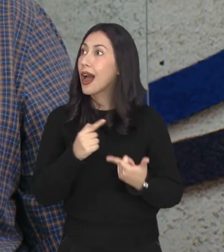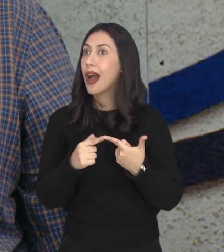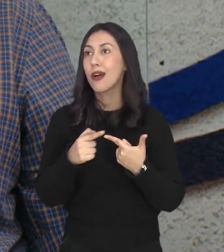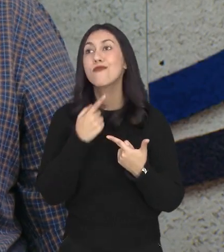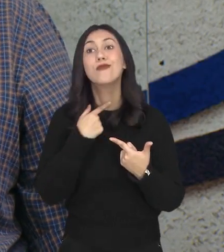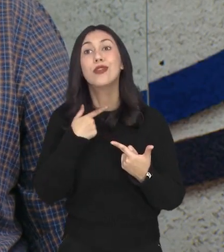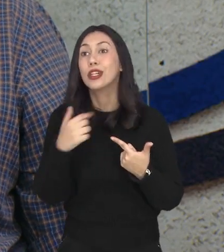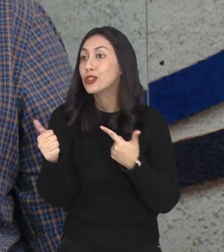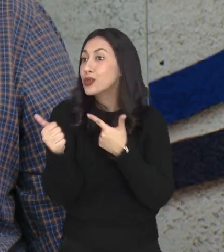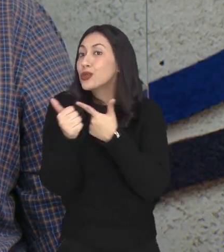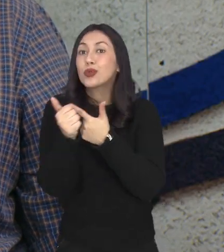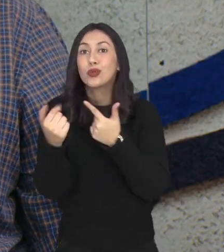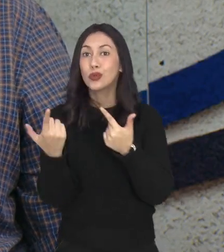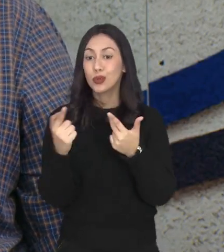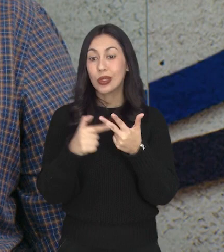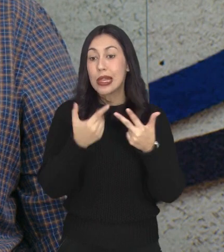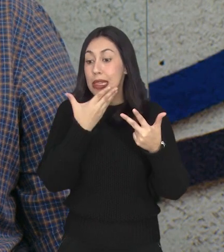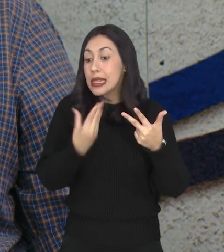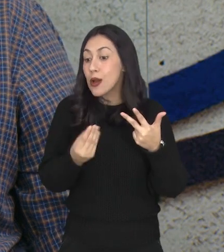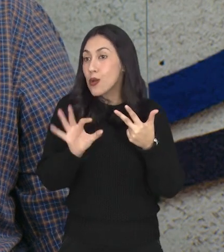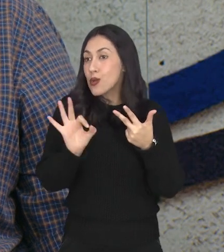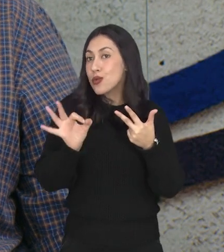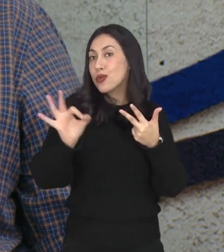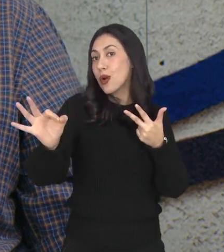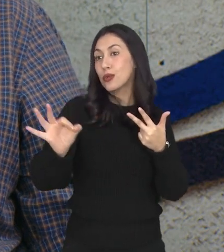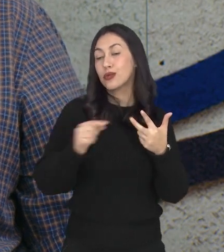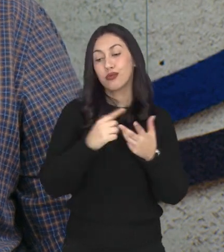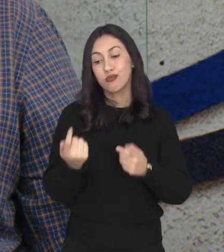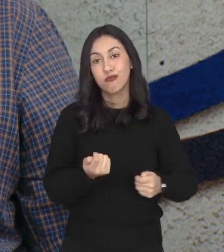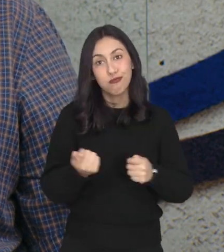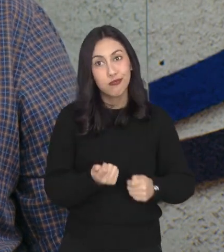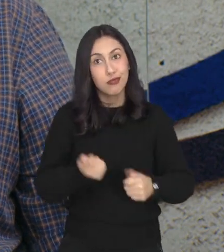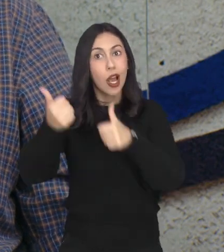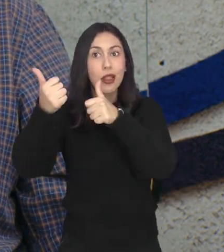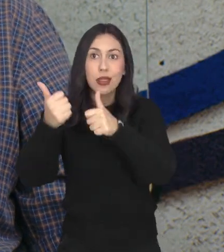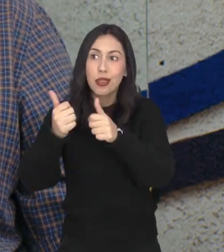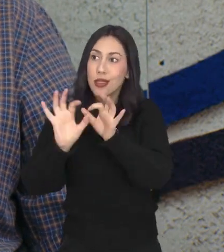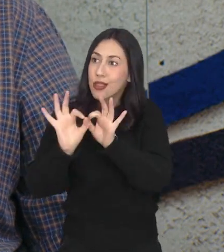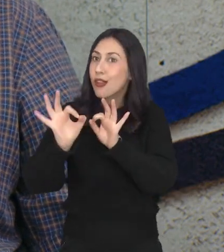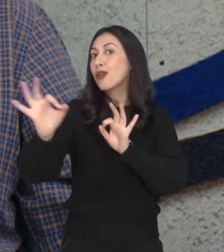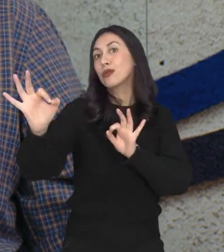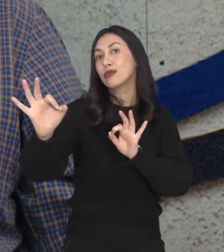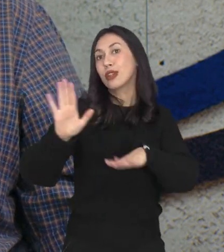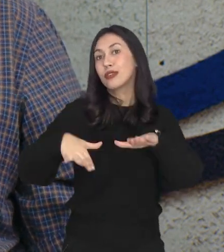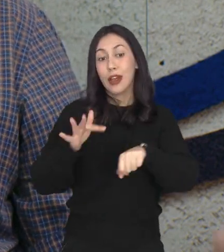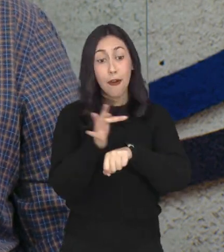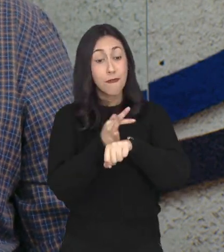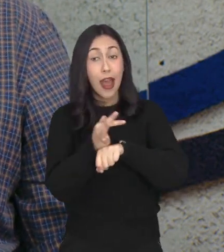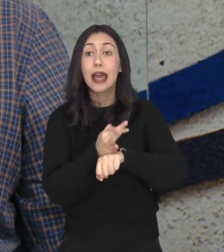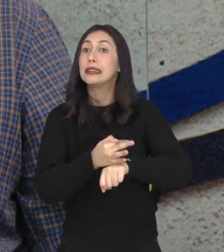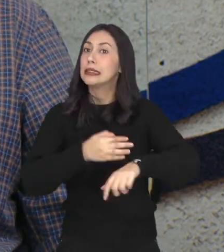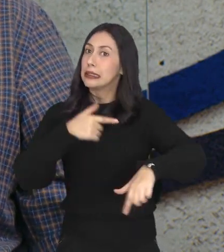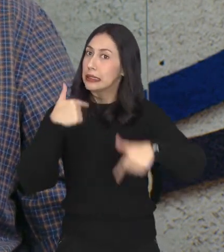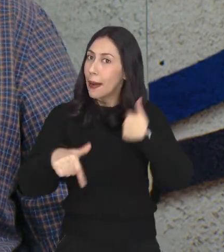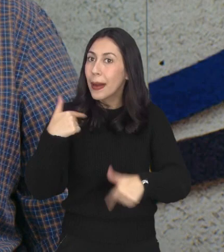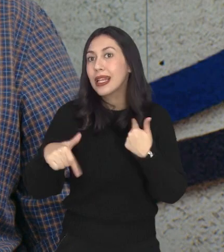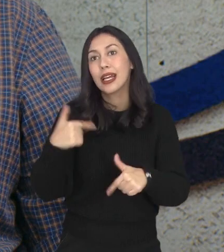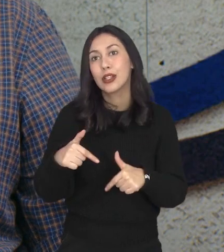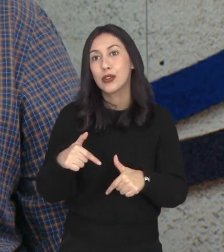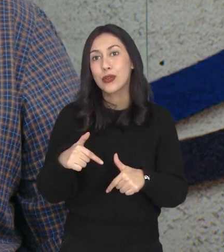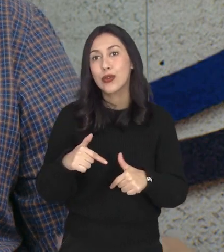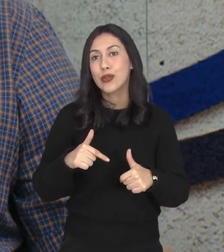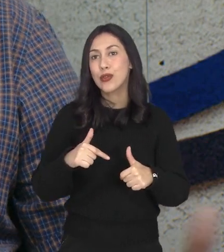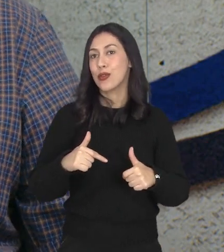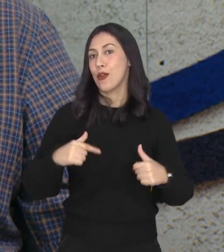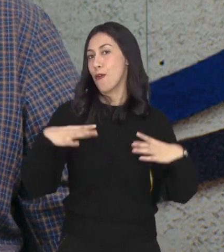saudade, é a vontade de estar perto e não vai estar. É passar o Natal longe, Ano Novo longe, férias vai estar trabalhando,